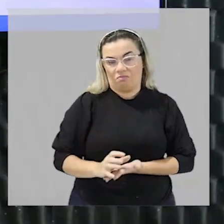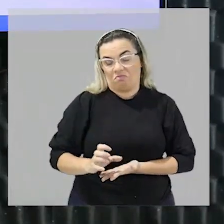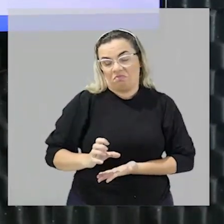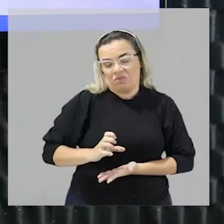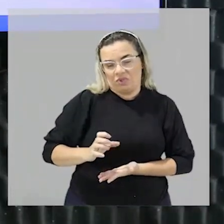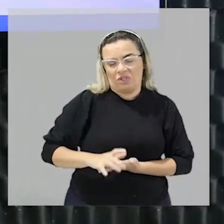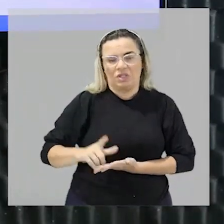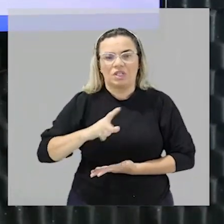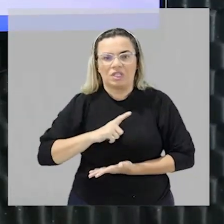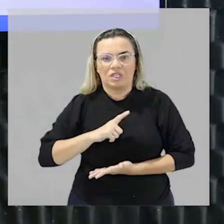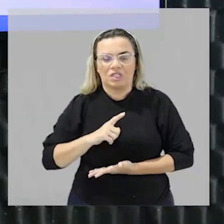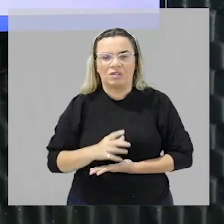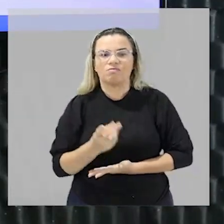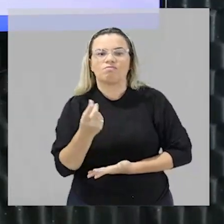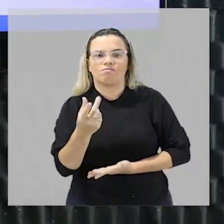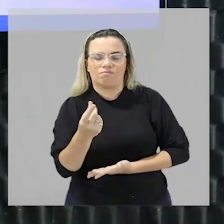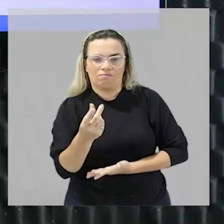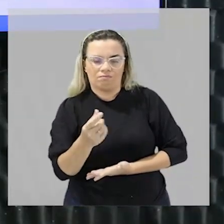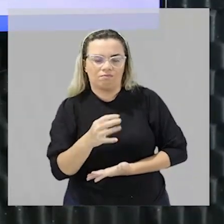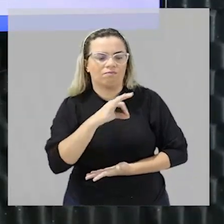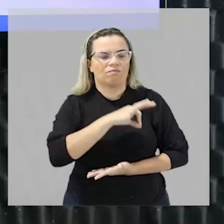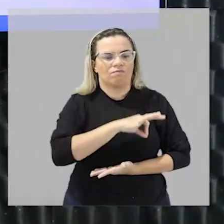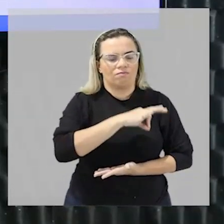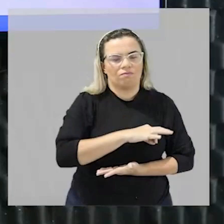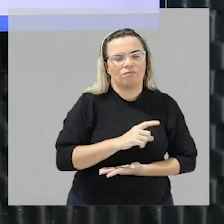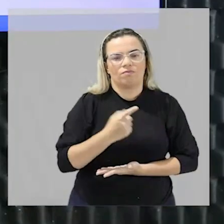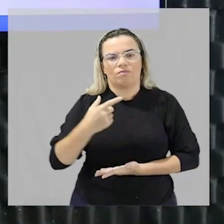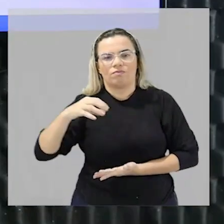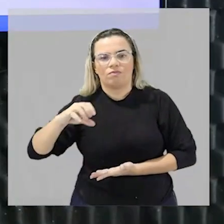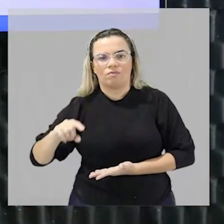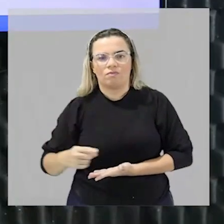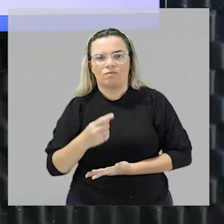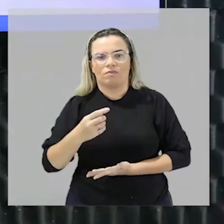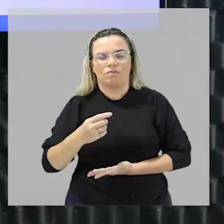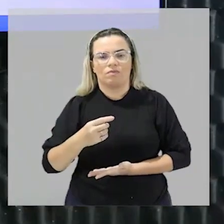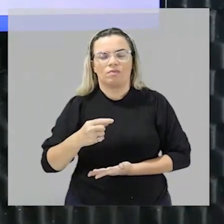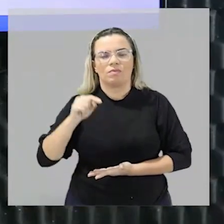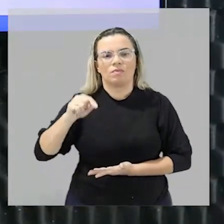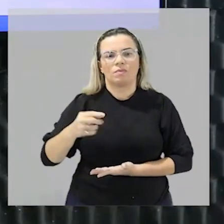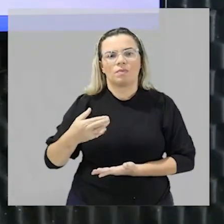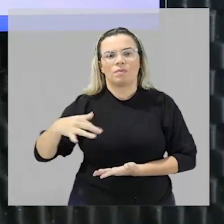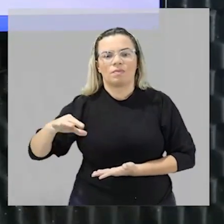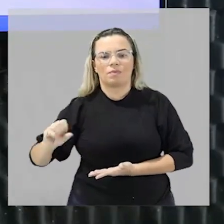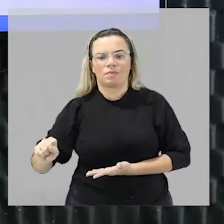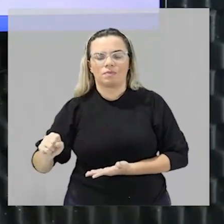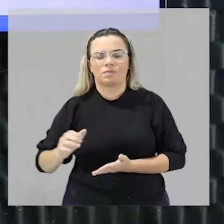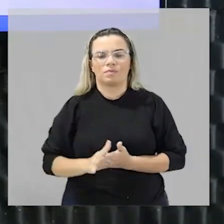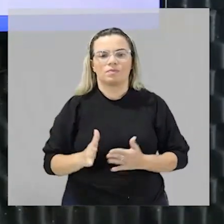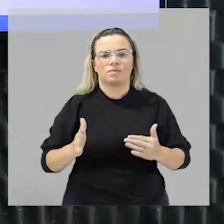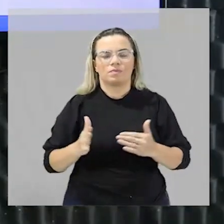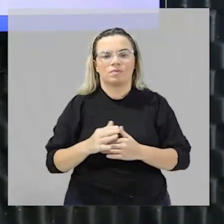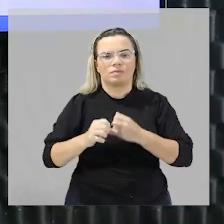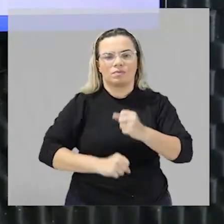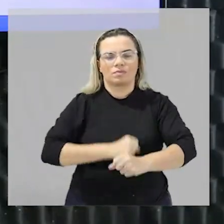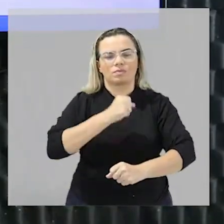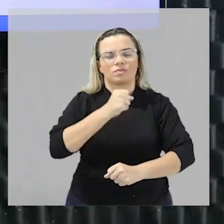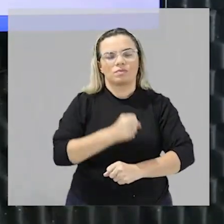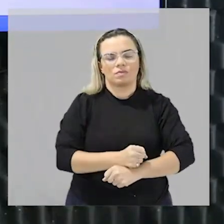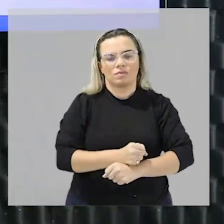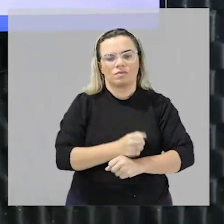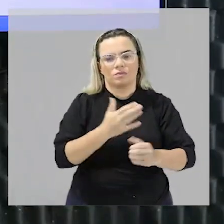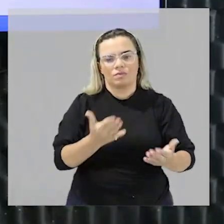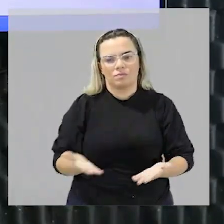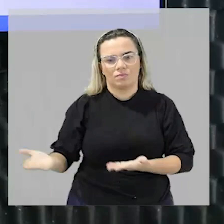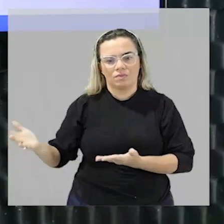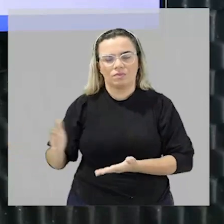tem que ganhar ou você tem que ter a comprovação de uma renda de até 100 mil réis, que era a